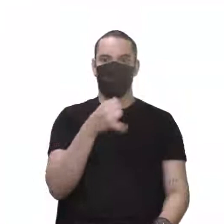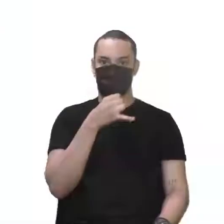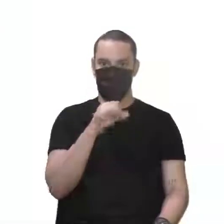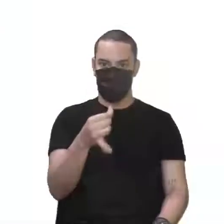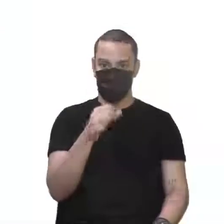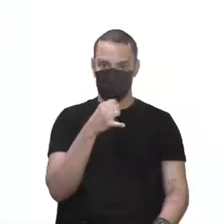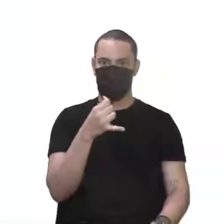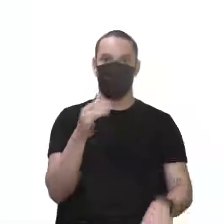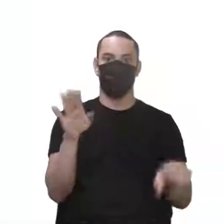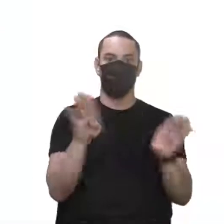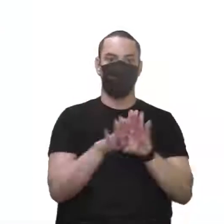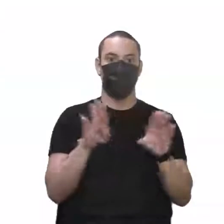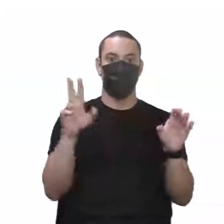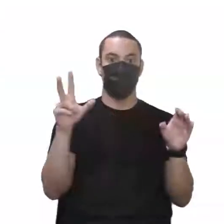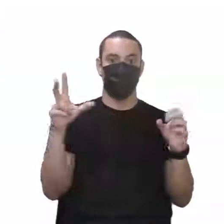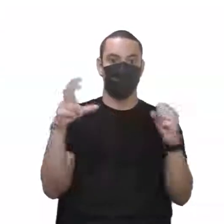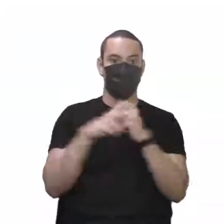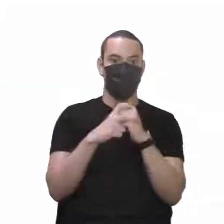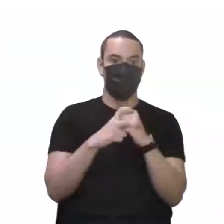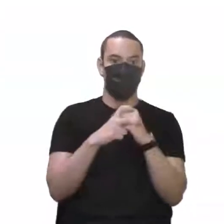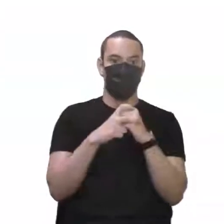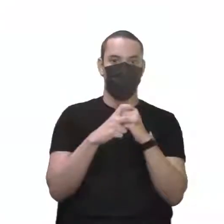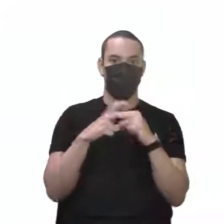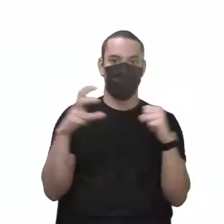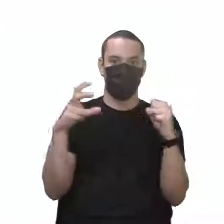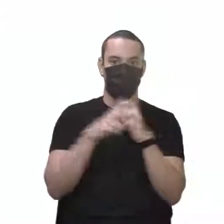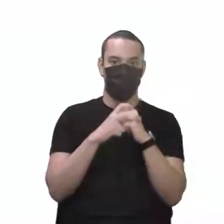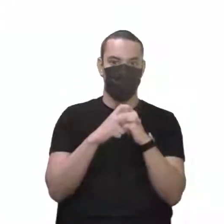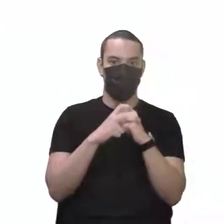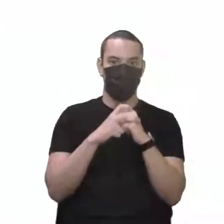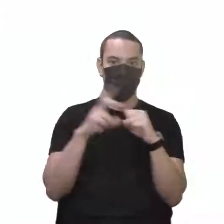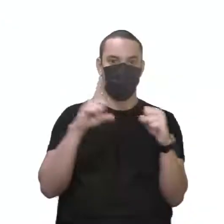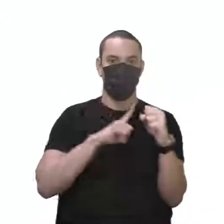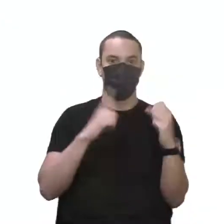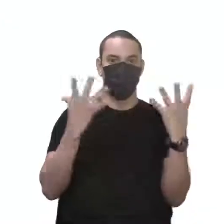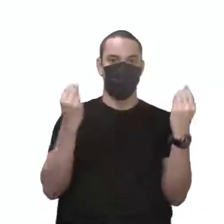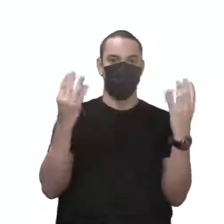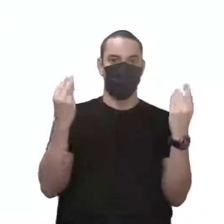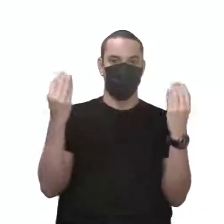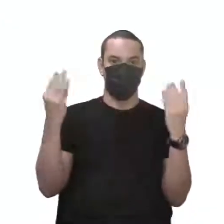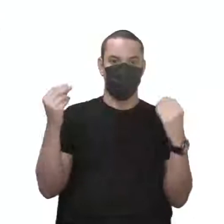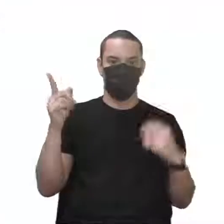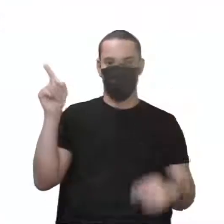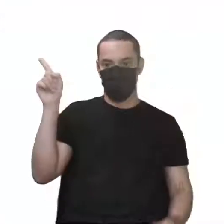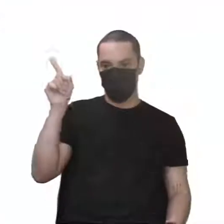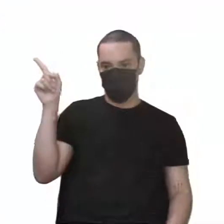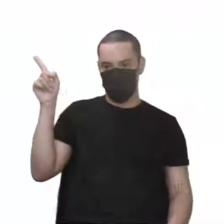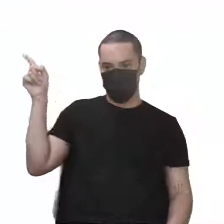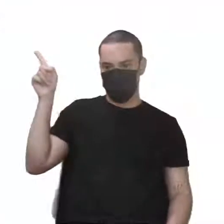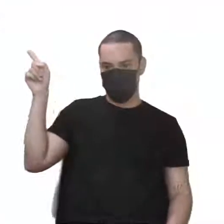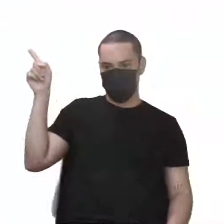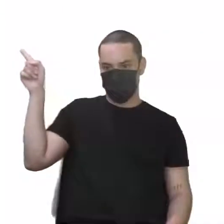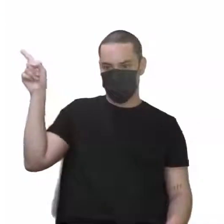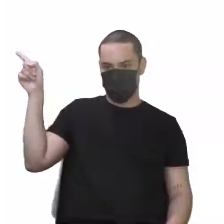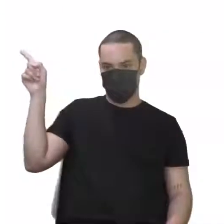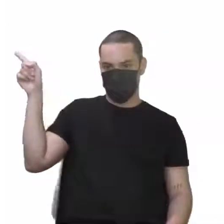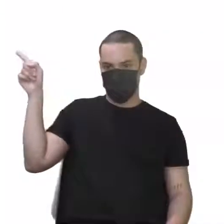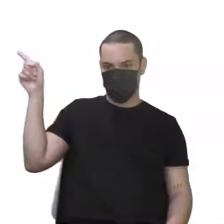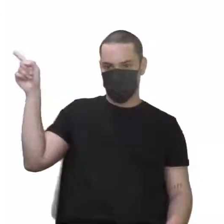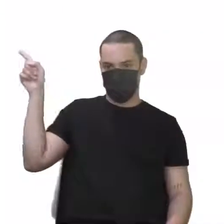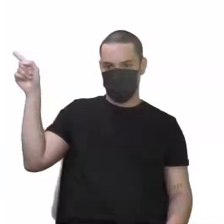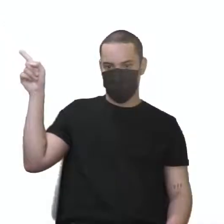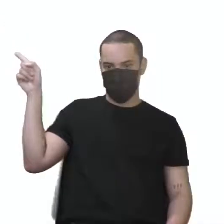no caso dos vírus. Cadê o vírus aqui, ó? Estão bombando aqui na nossa aula, cadê? Ó o vírusinho aqui, esse.